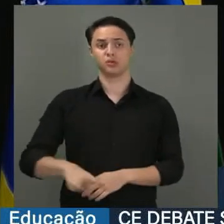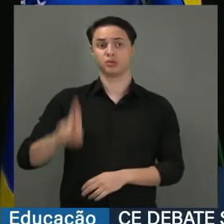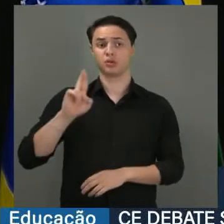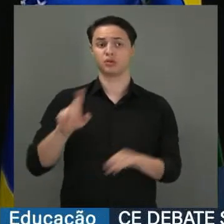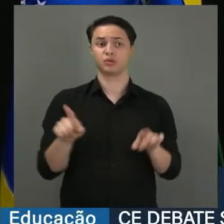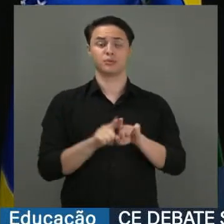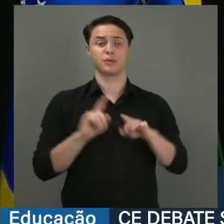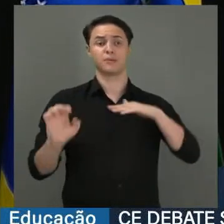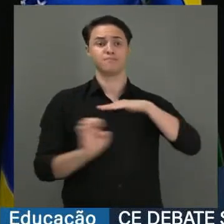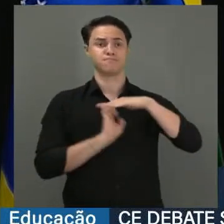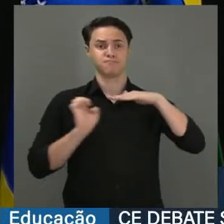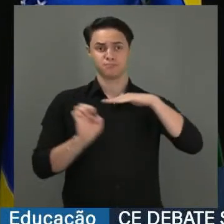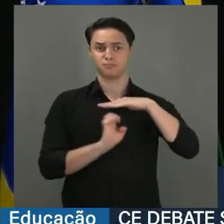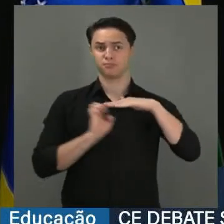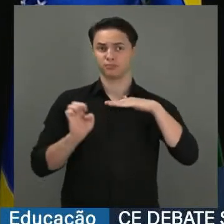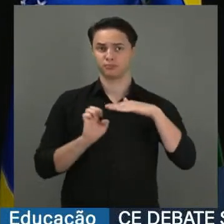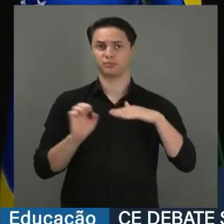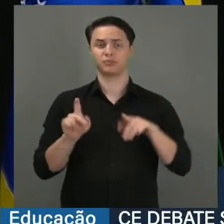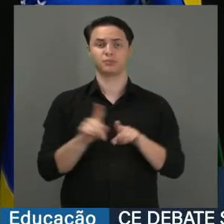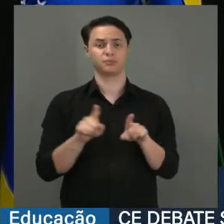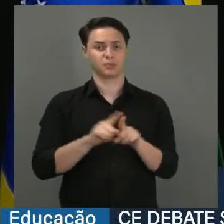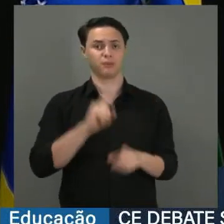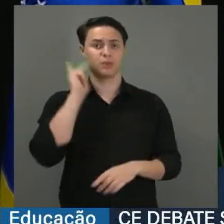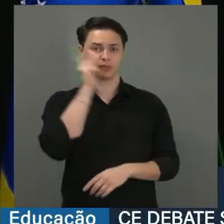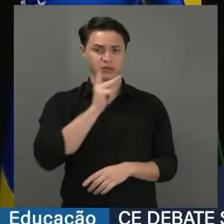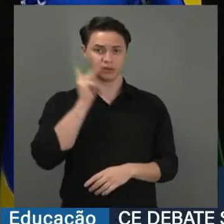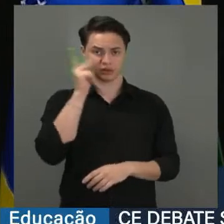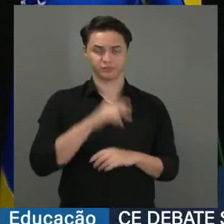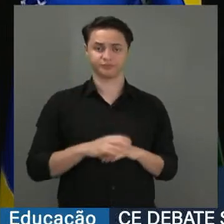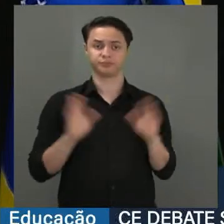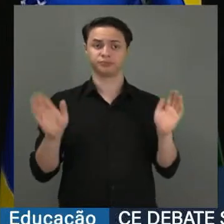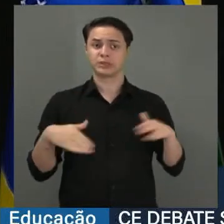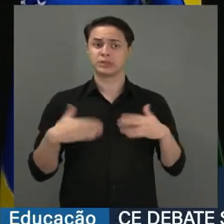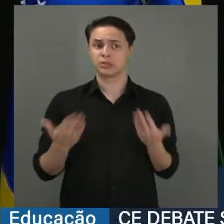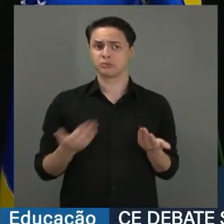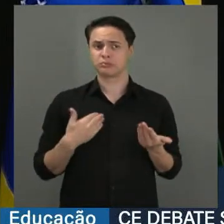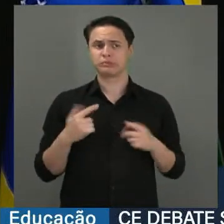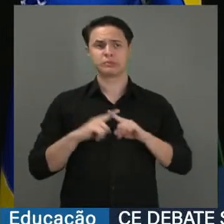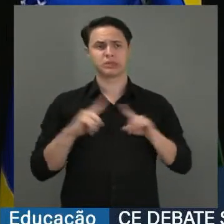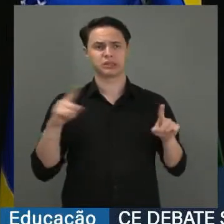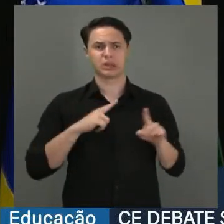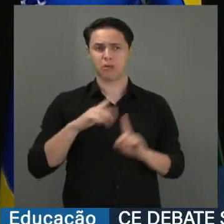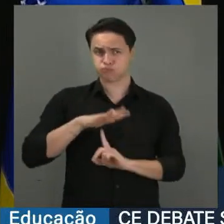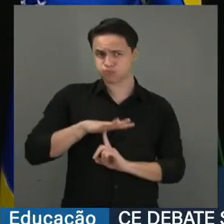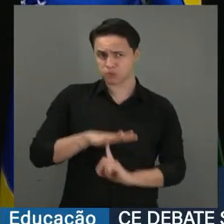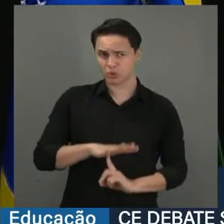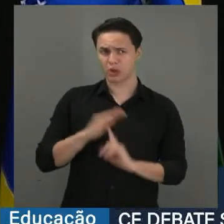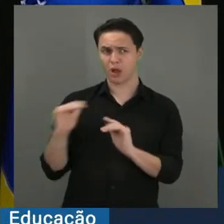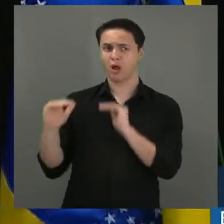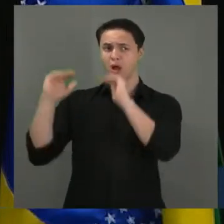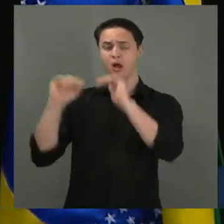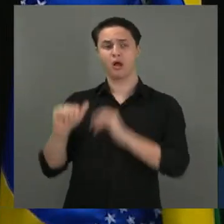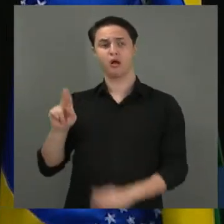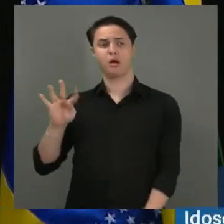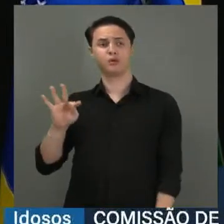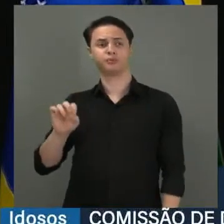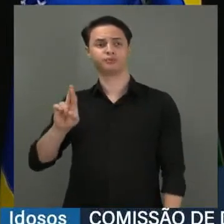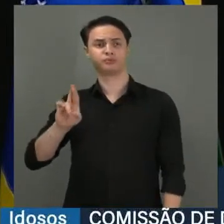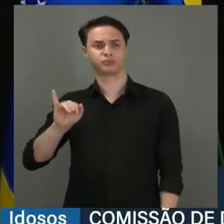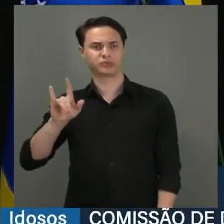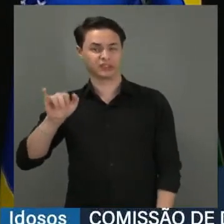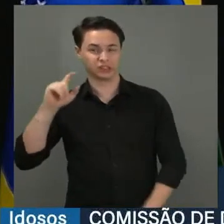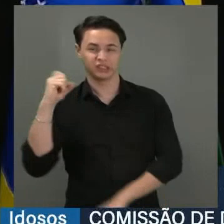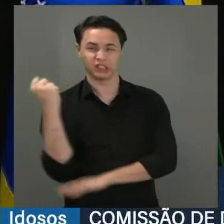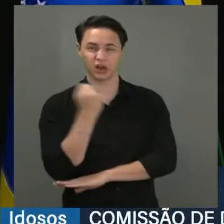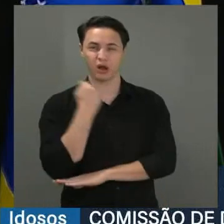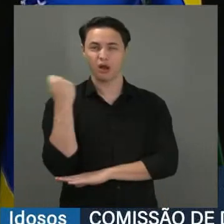religiosos, empreendedores e parlamentares. Mas nenhum dos abusos de autoridade é tão